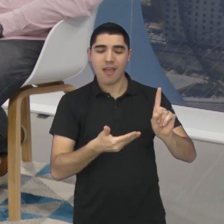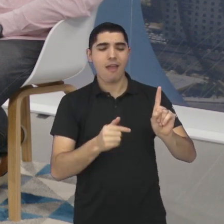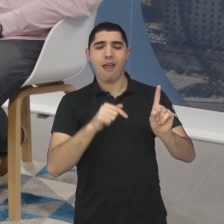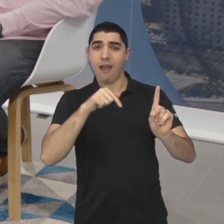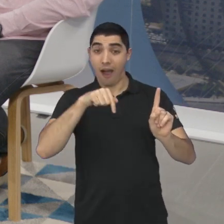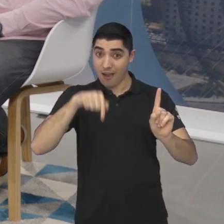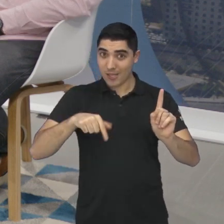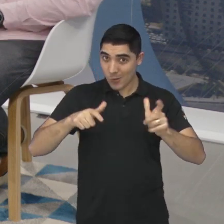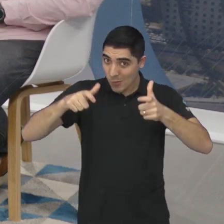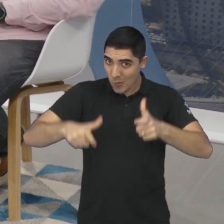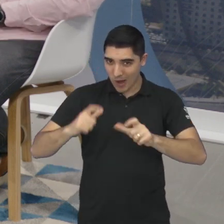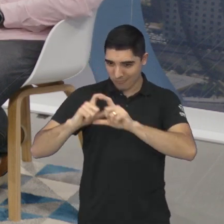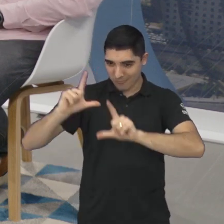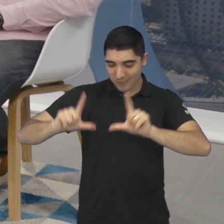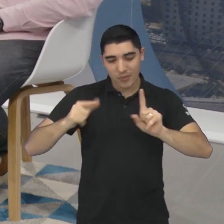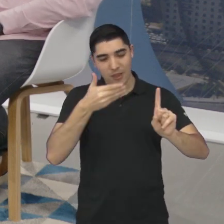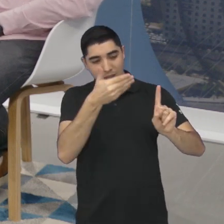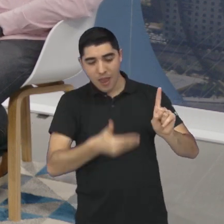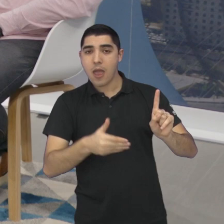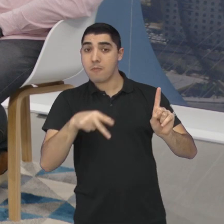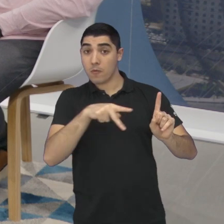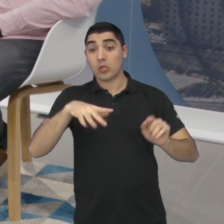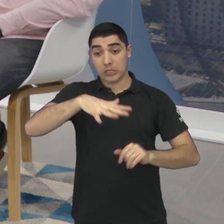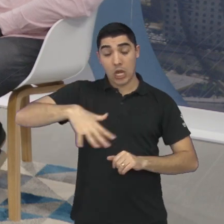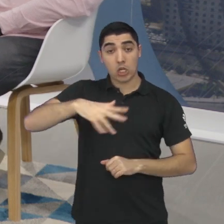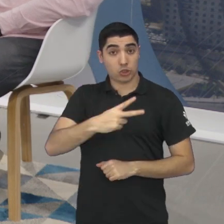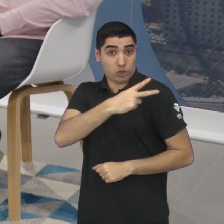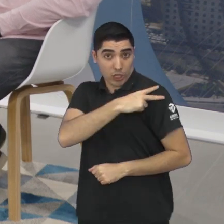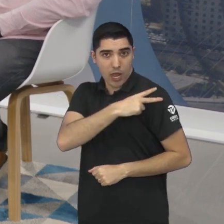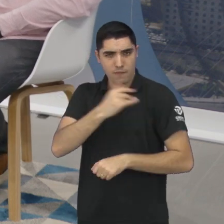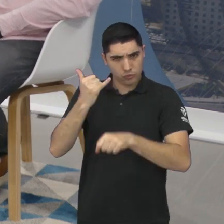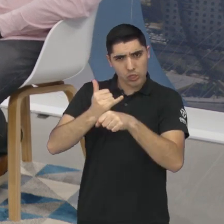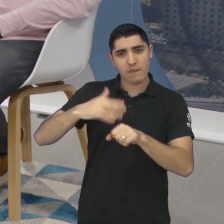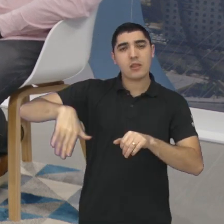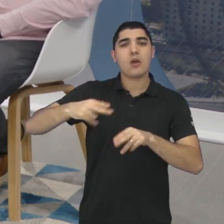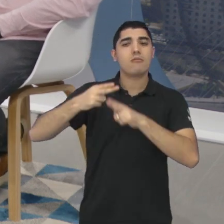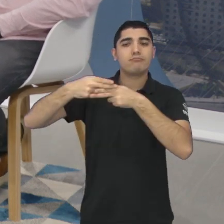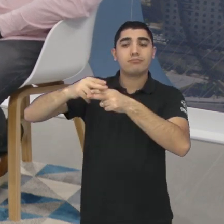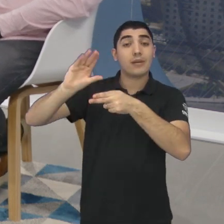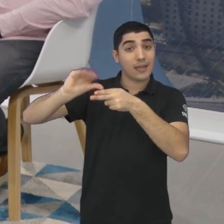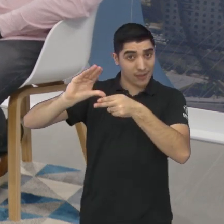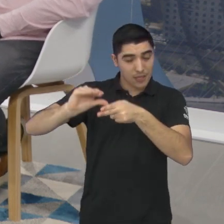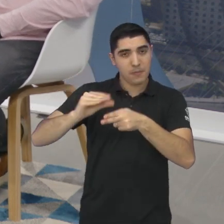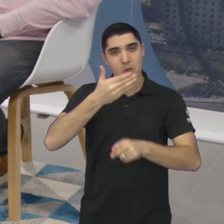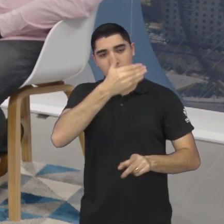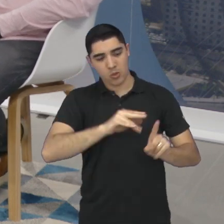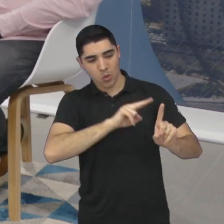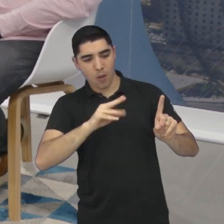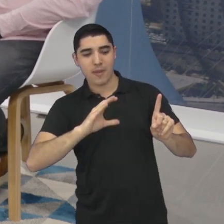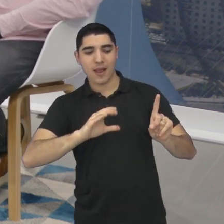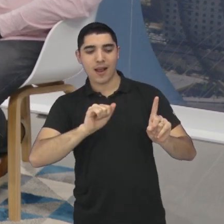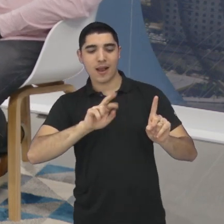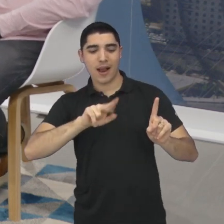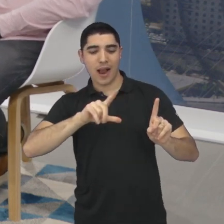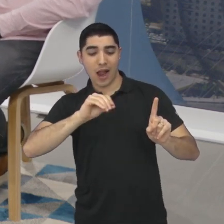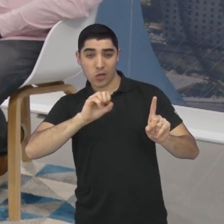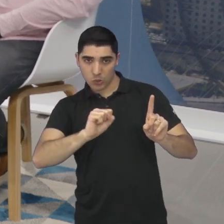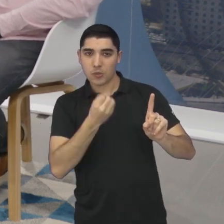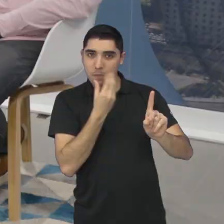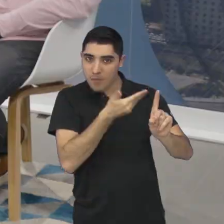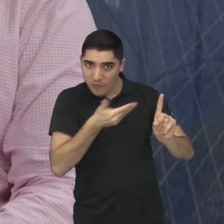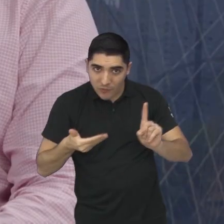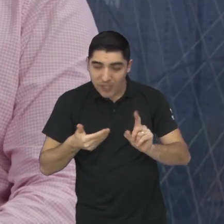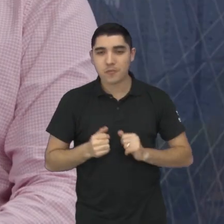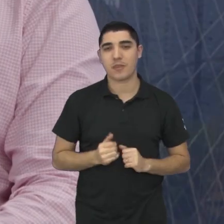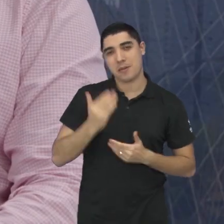aqui no estúdio o doutor e atual chefe da divisão de Astrofísica do INPE, Carlos Alexandre. Seja muito bem-vindo, professor.